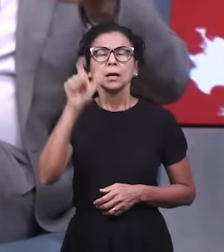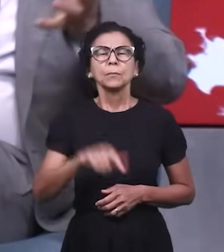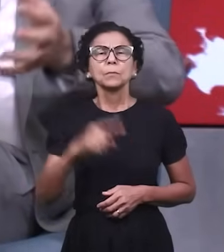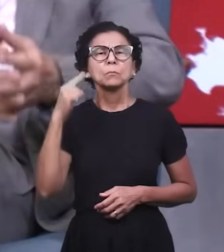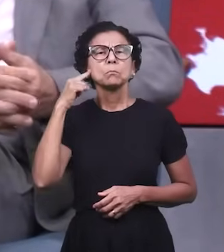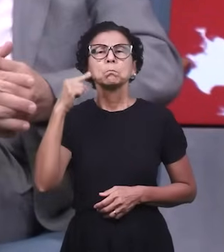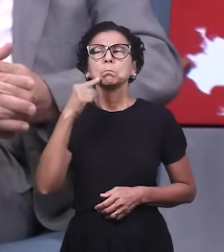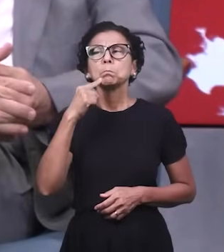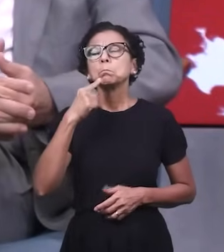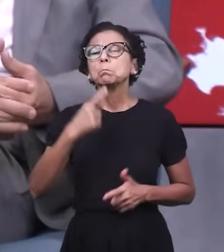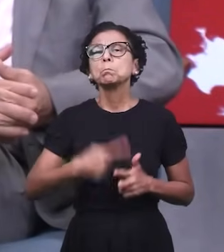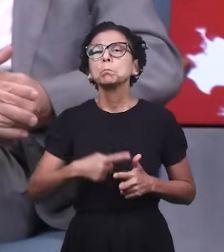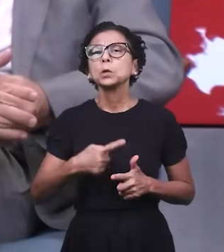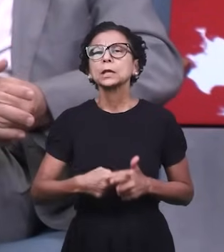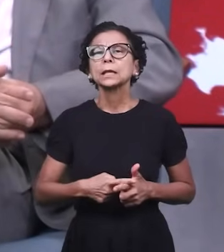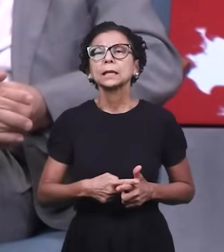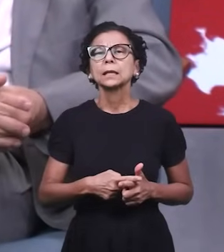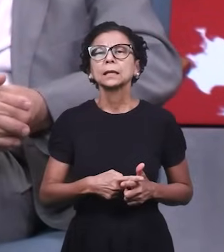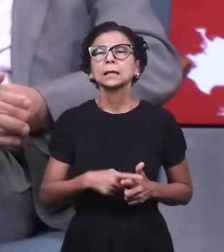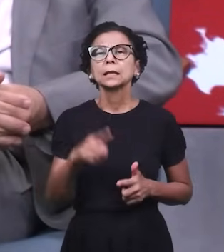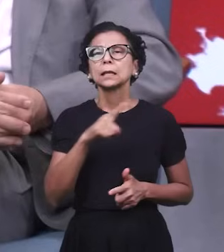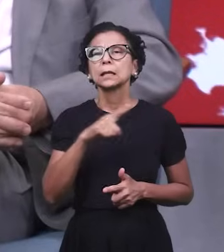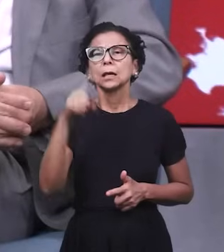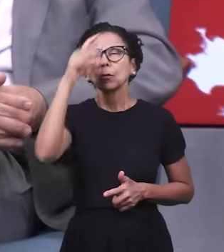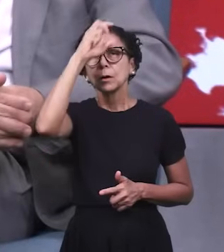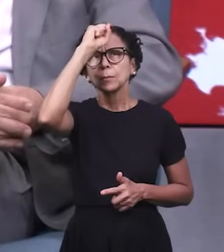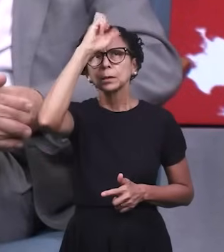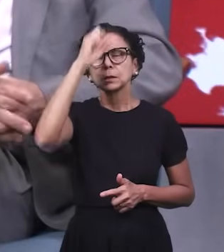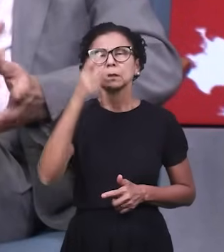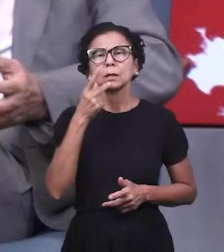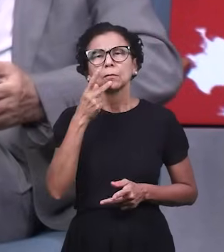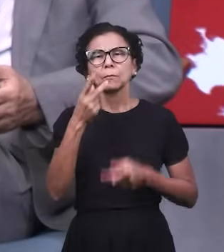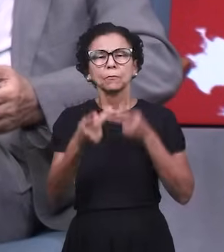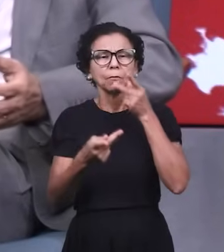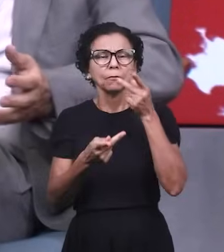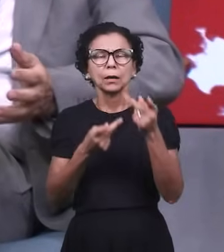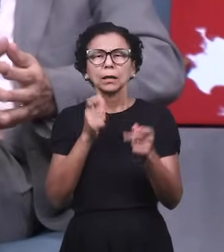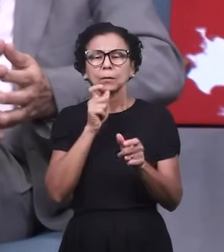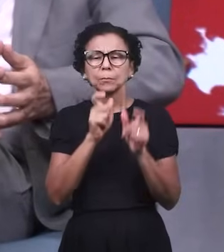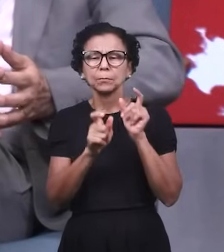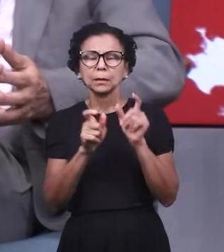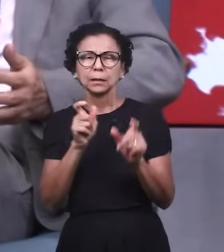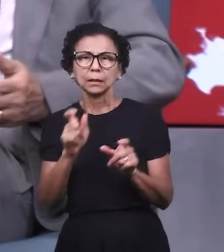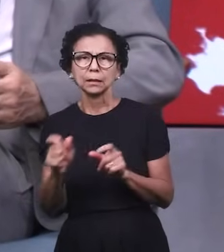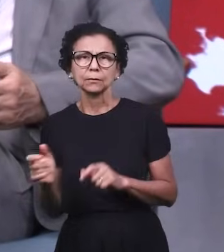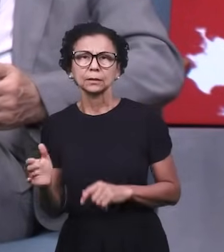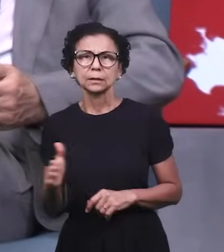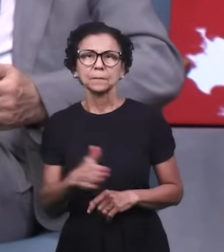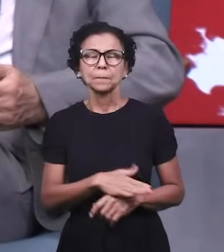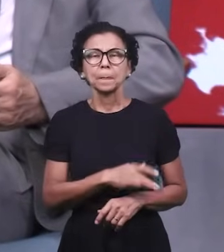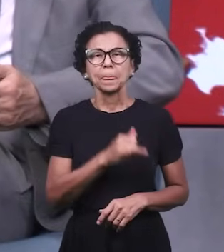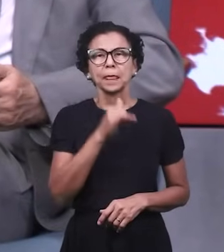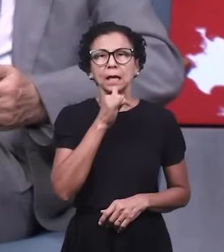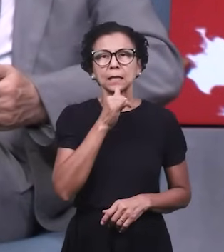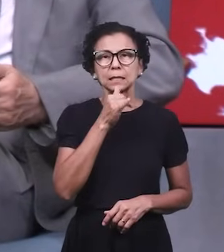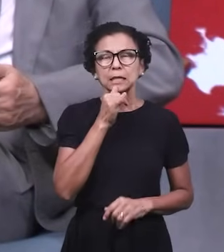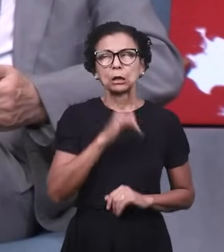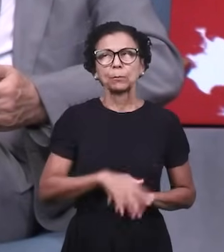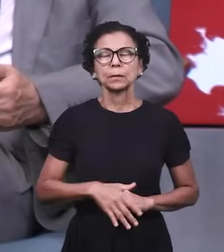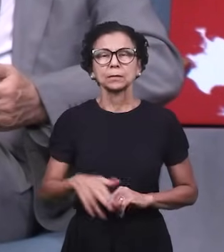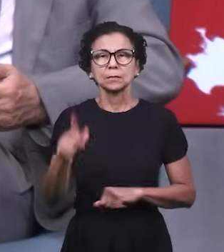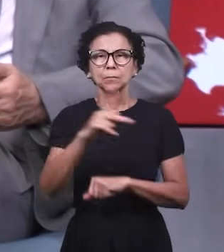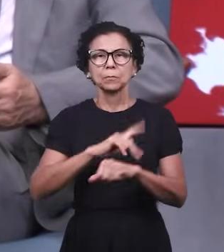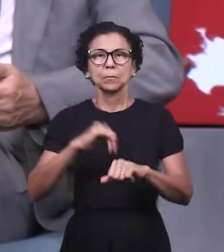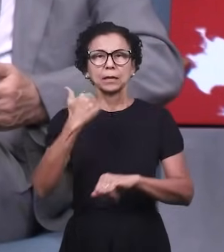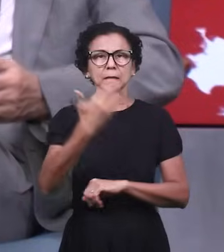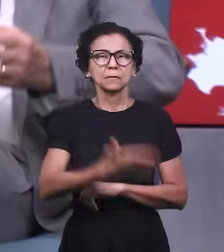a fala é uma articulação de sons. A criança que nasce nos Estados Unidos ouve o som